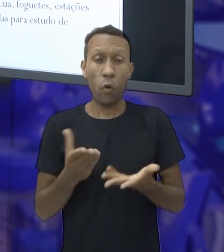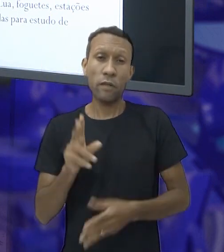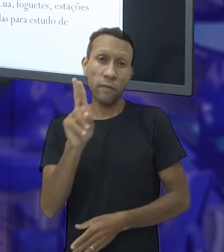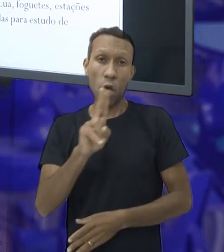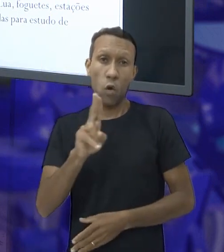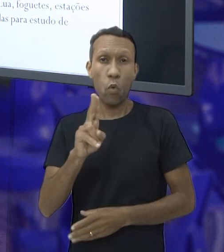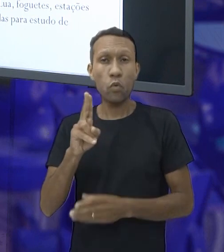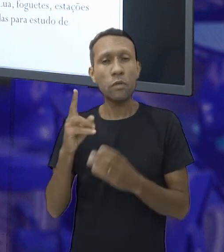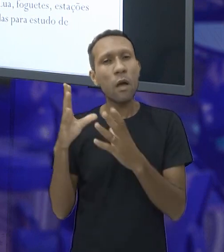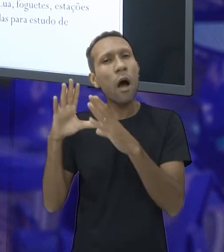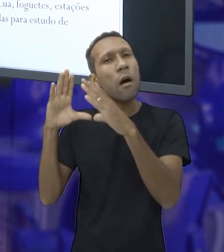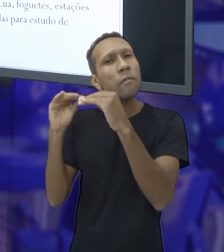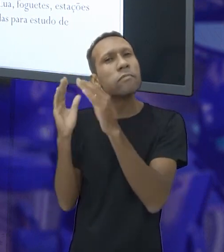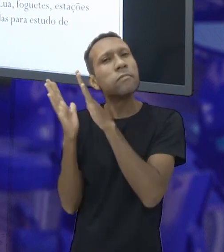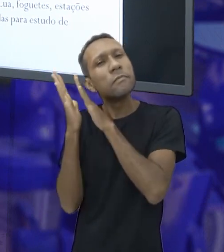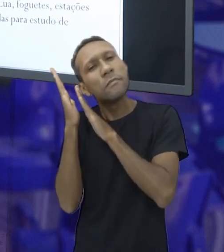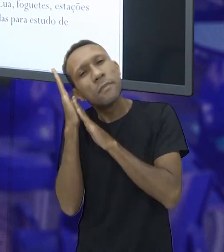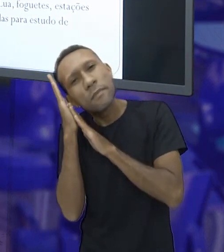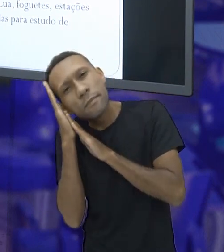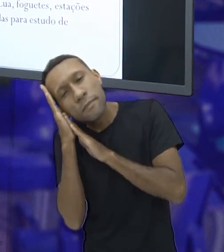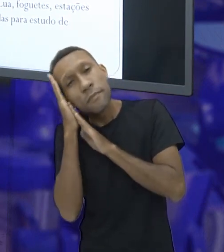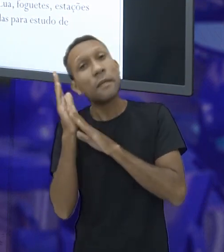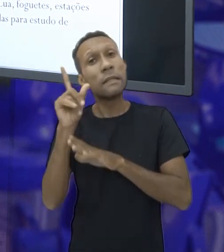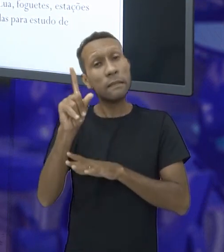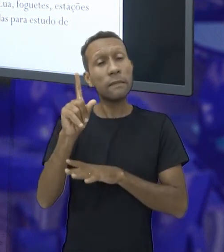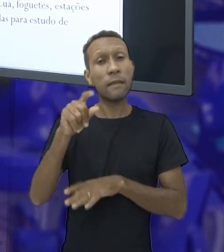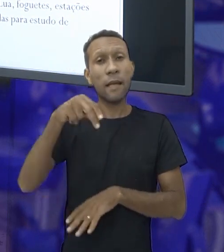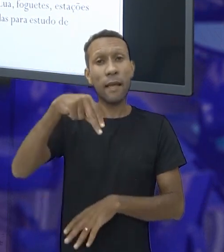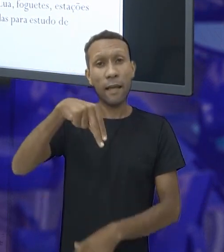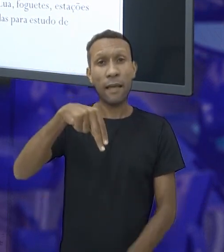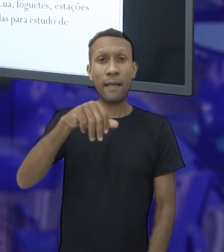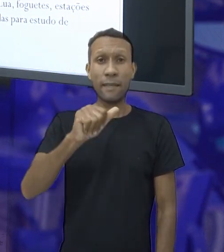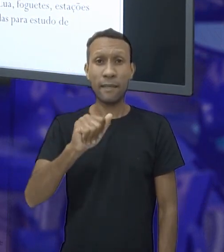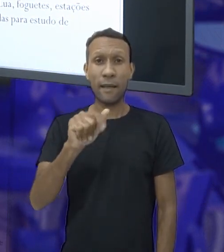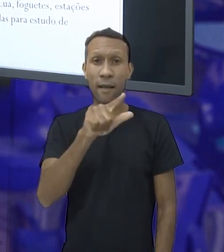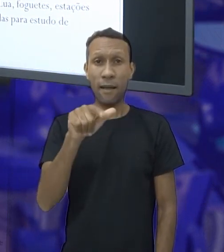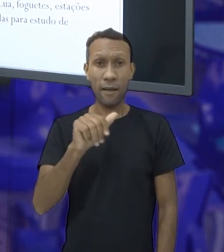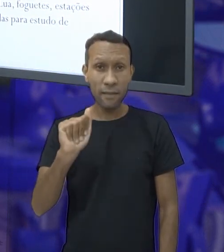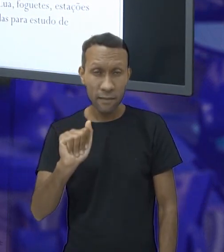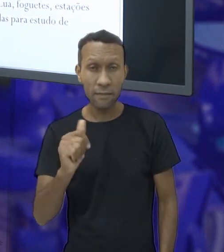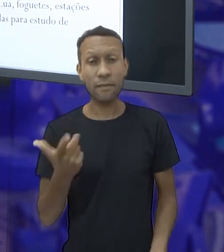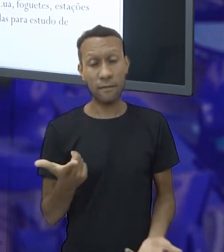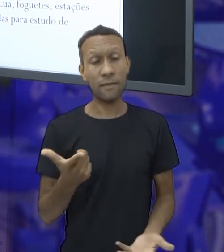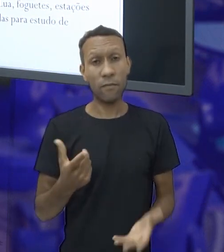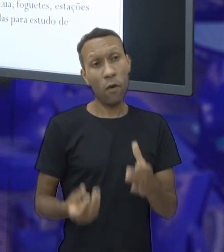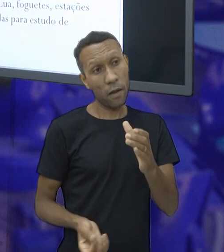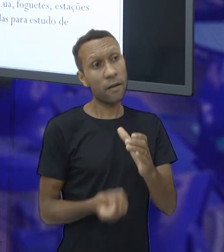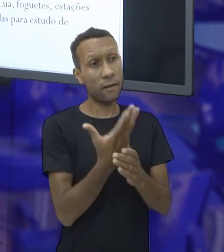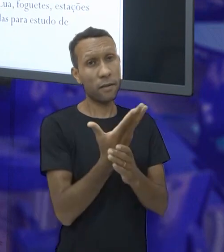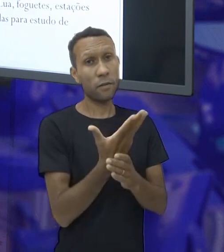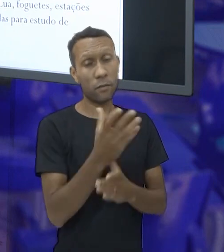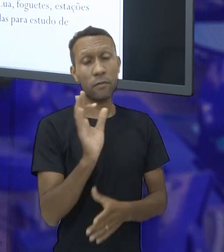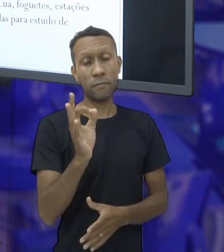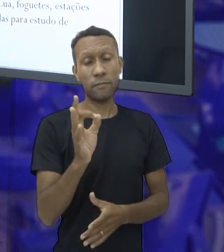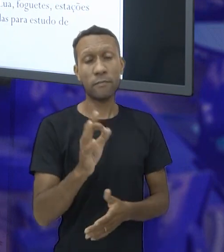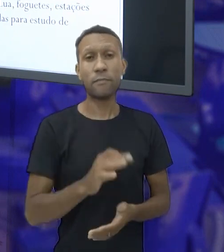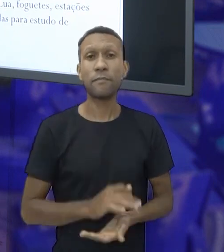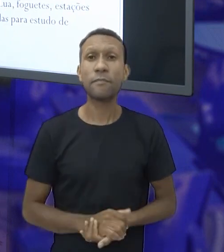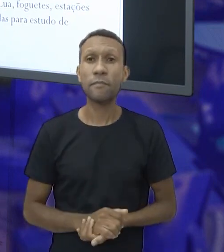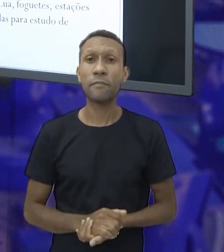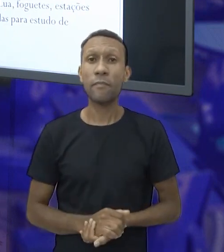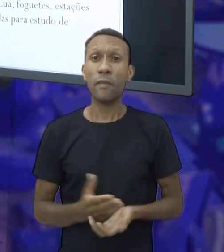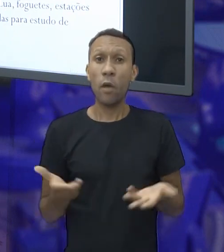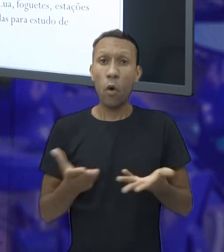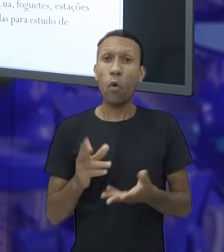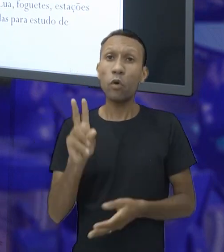NASA. Hoje nós utilizamos os tênis com aquele sistema de amortecimento que é da NASA, o Pillow, não é? Perdão.